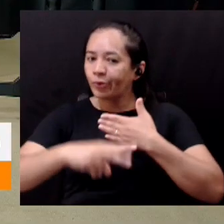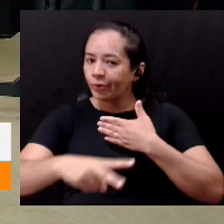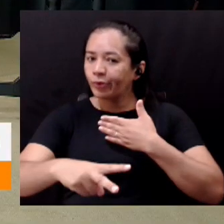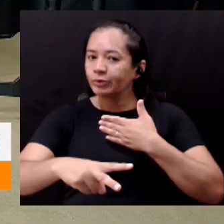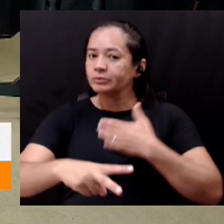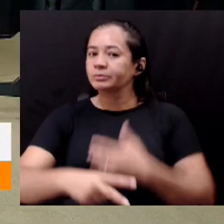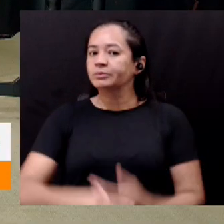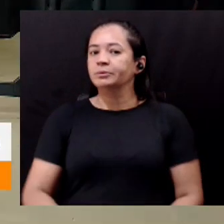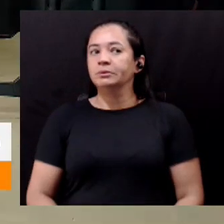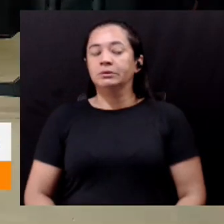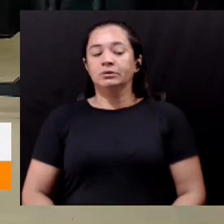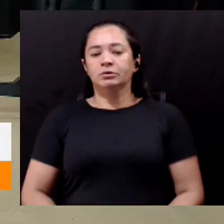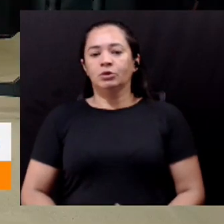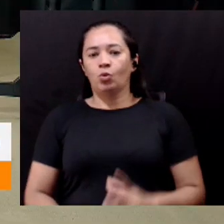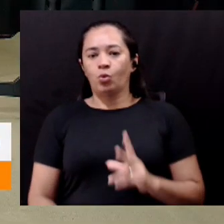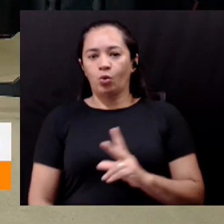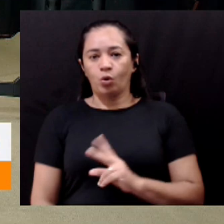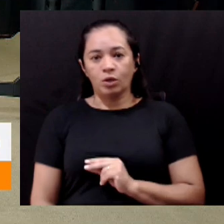isso mesmo.